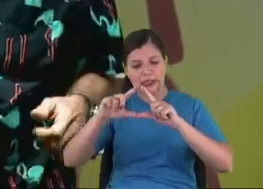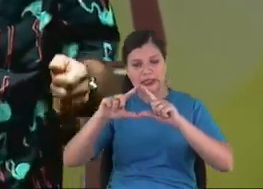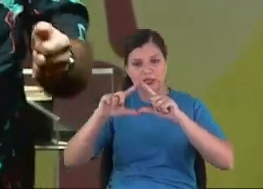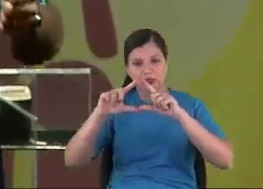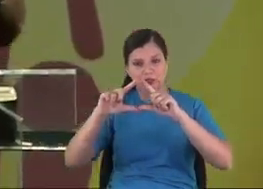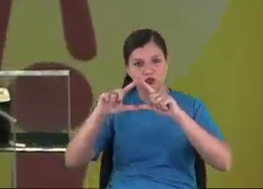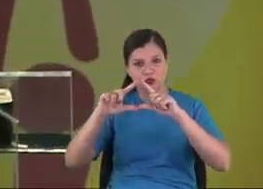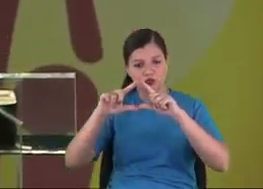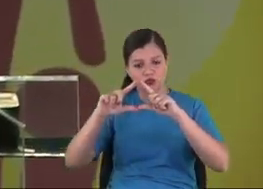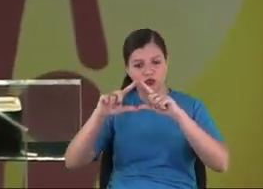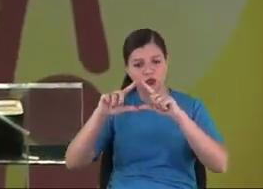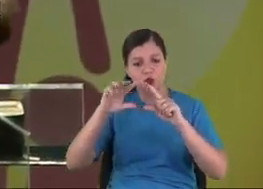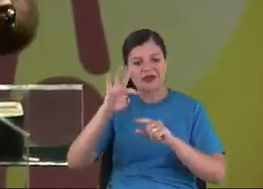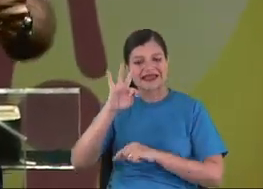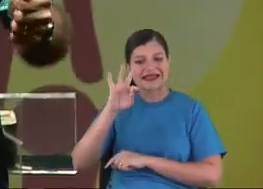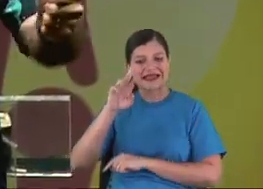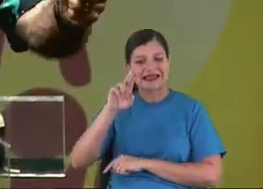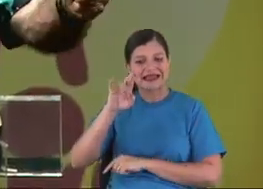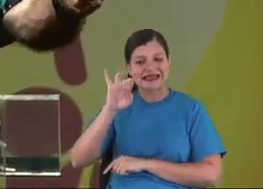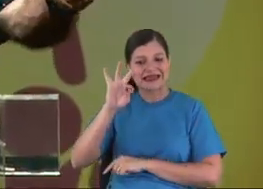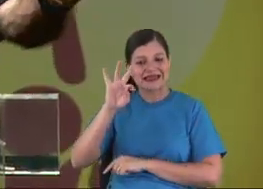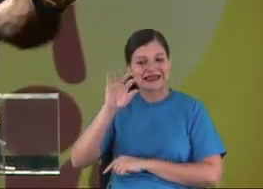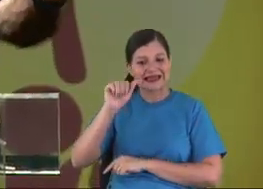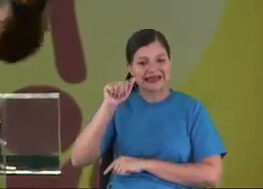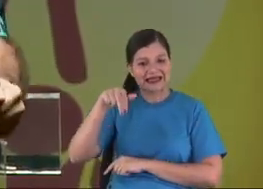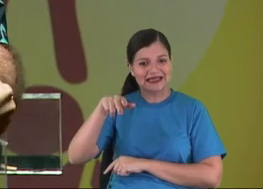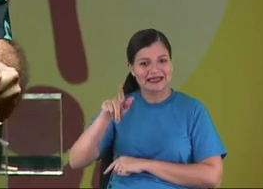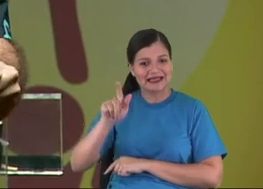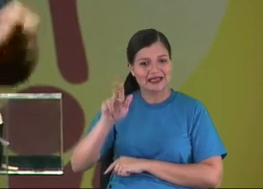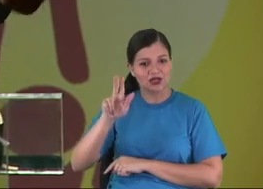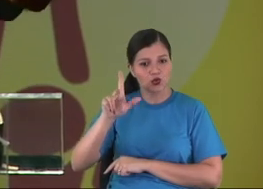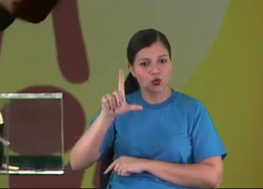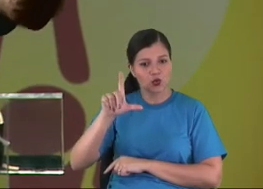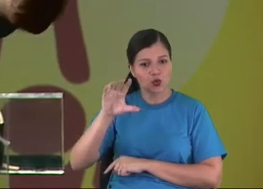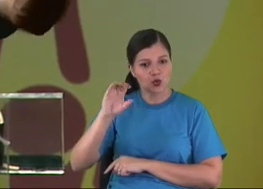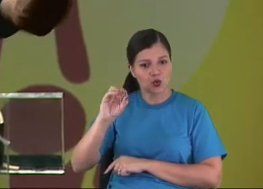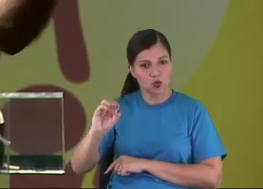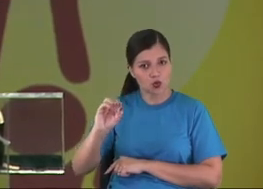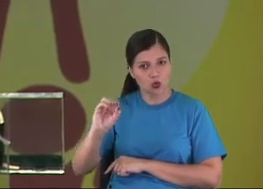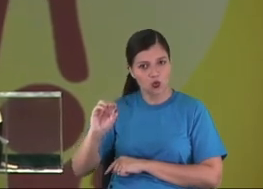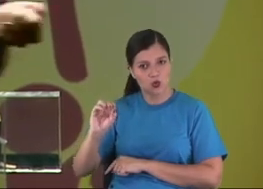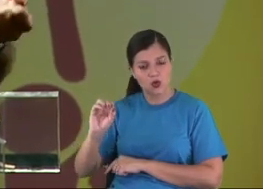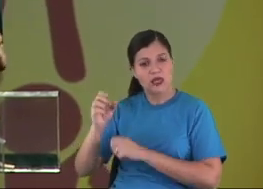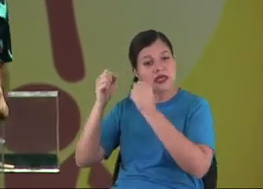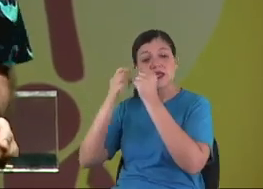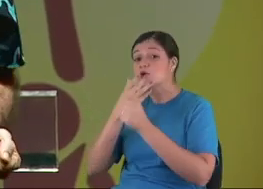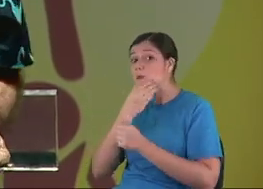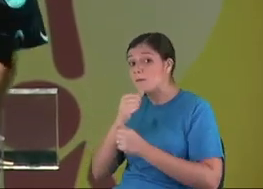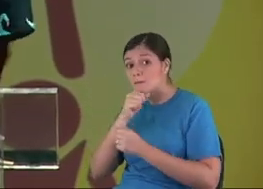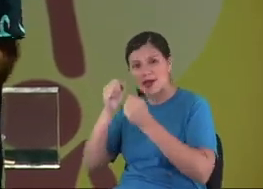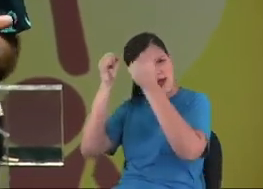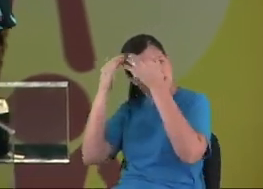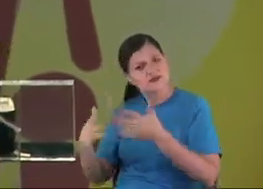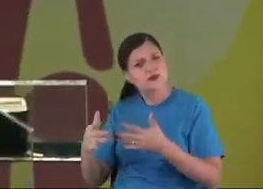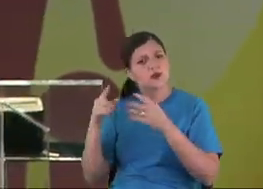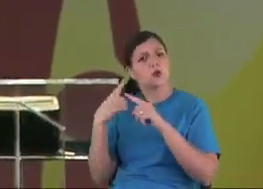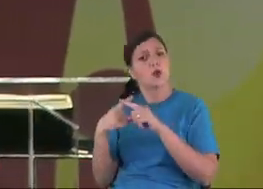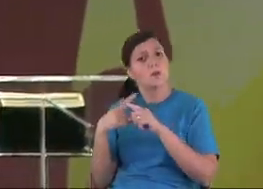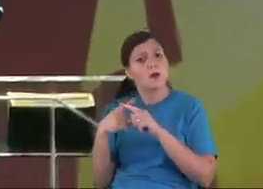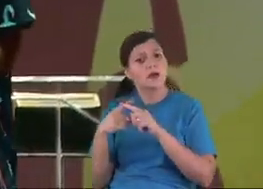botou um prego em cada uma das ripas, fez quatro ripas, ele diz, pega aqui, faz assim, ó, faz assim. Ele se